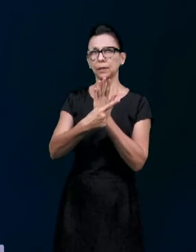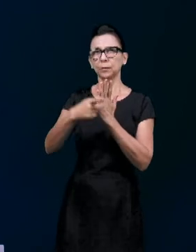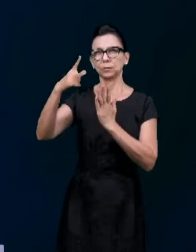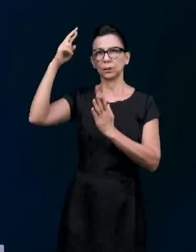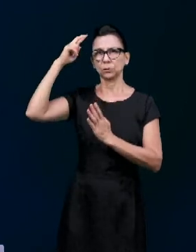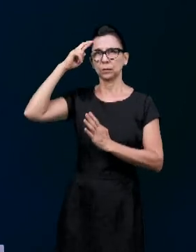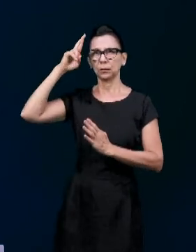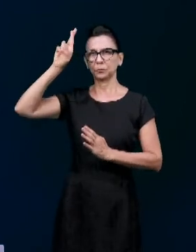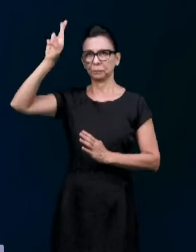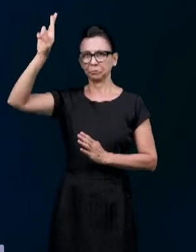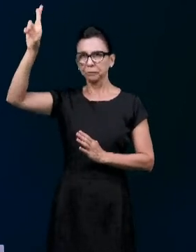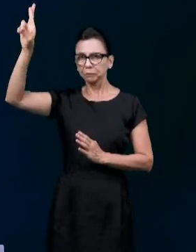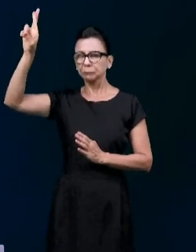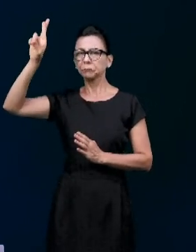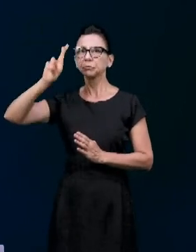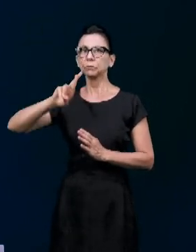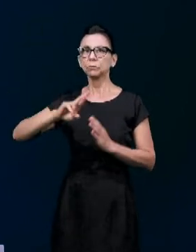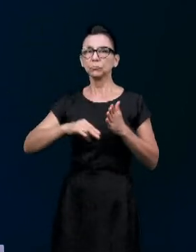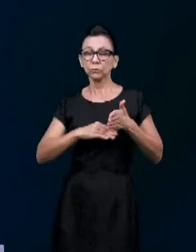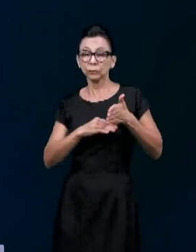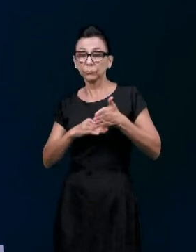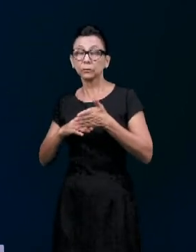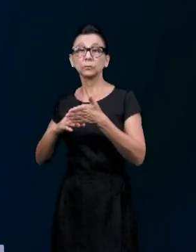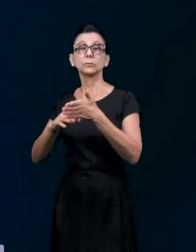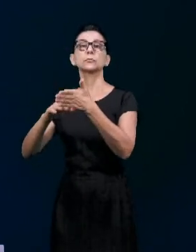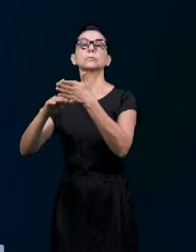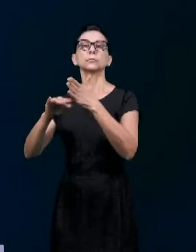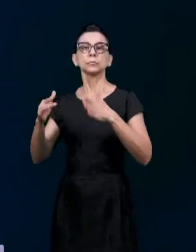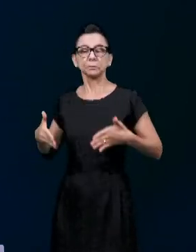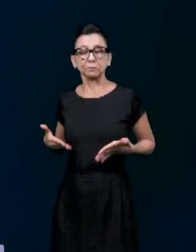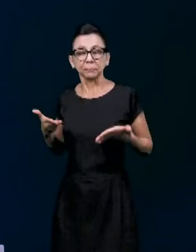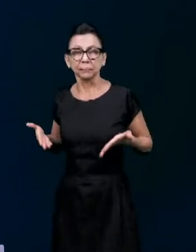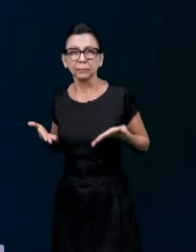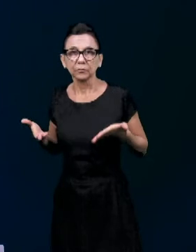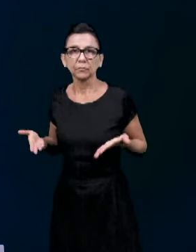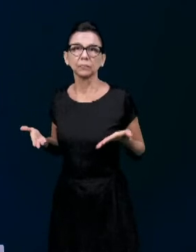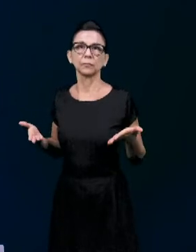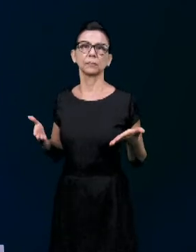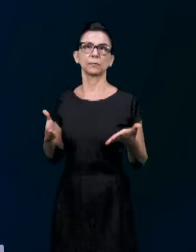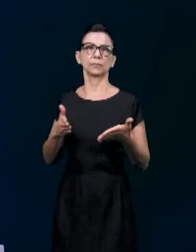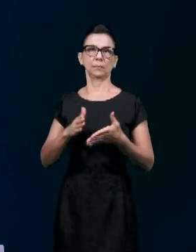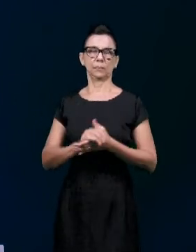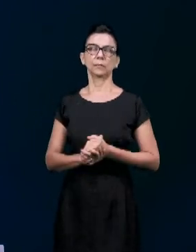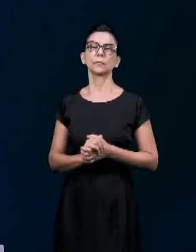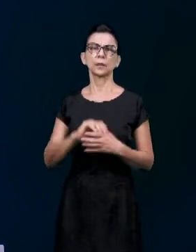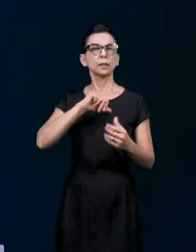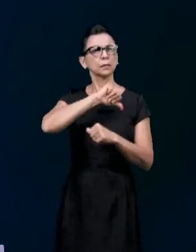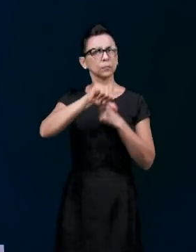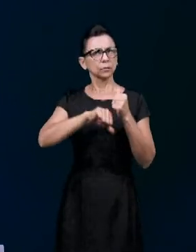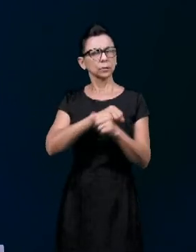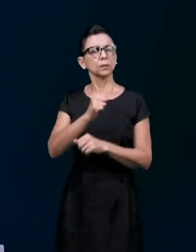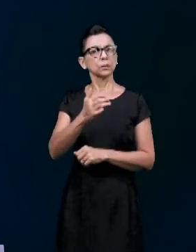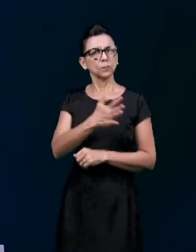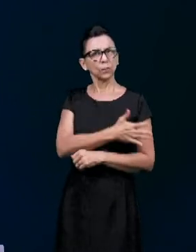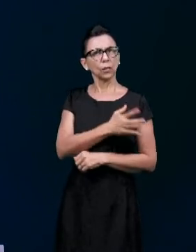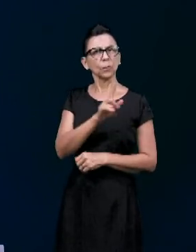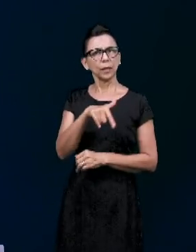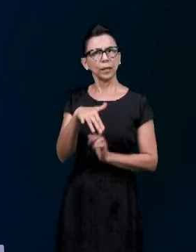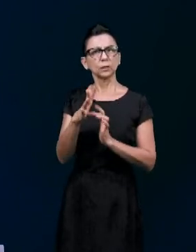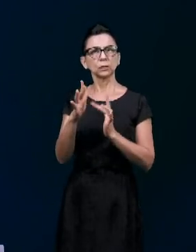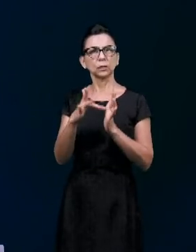que é o que nos direciona, que nos impulsa, o que nos transforma, é a palavra que é viva,